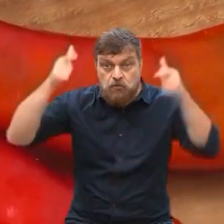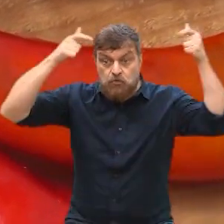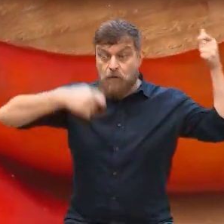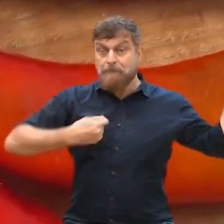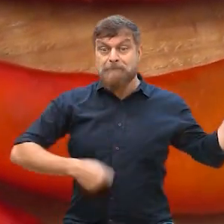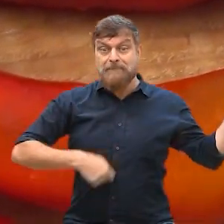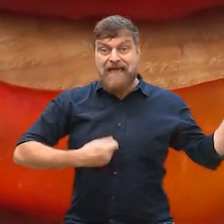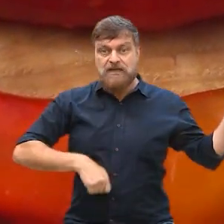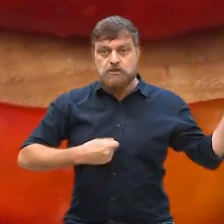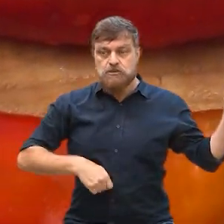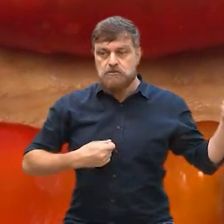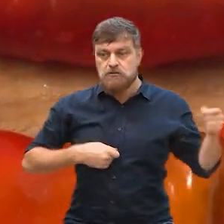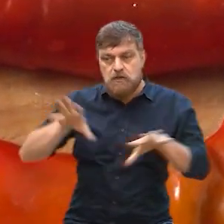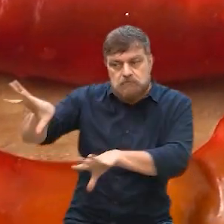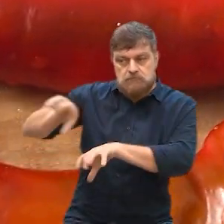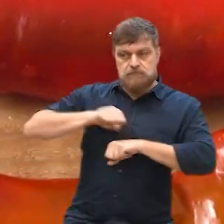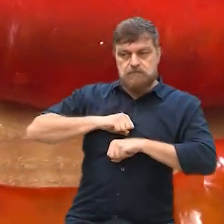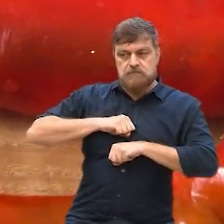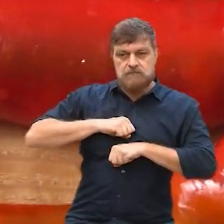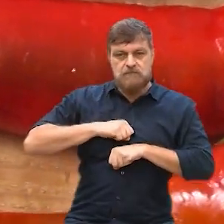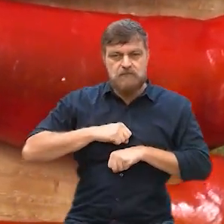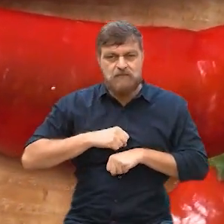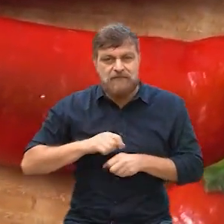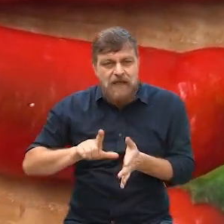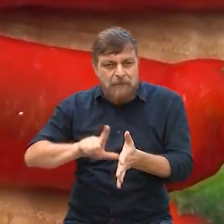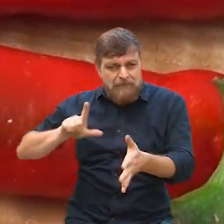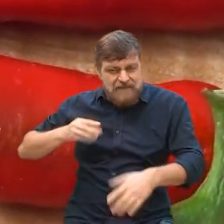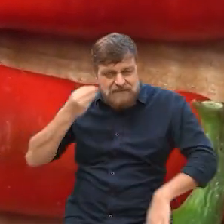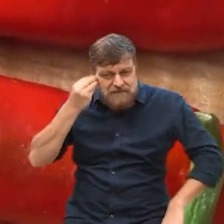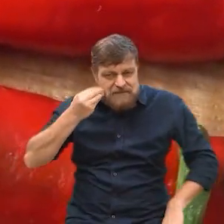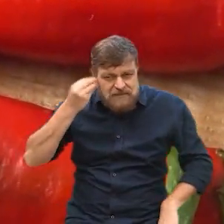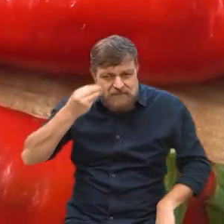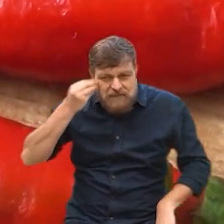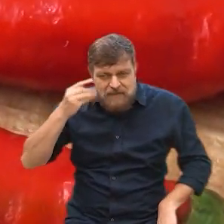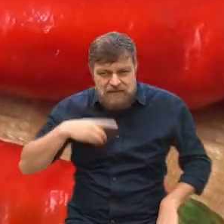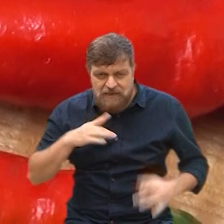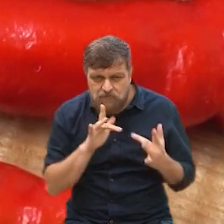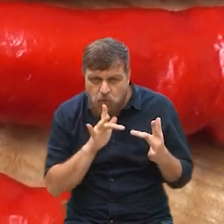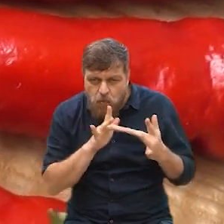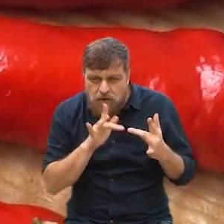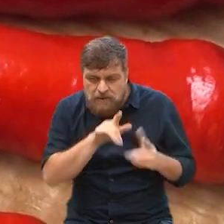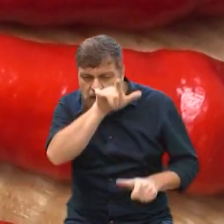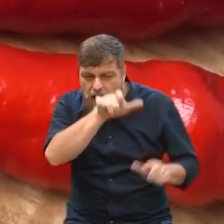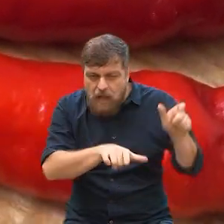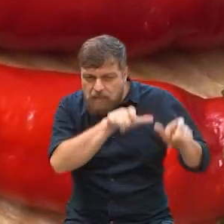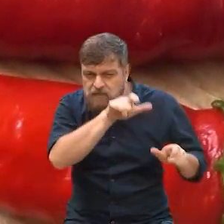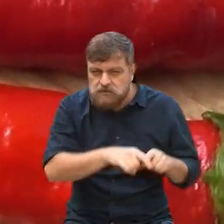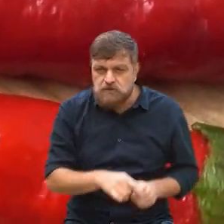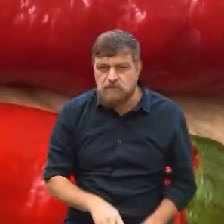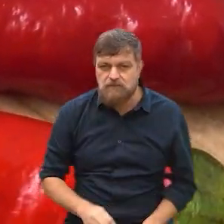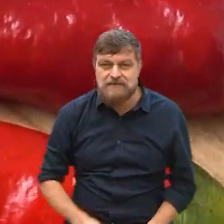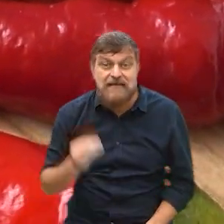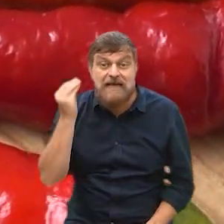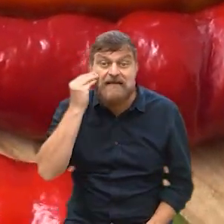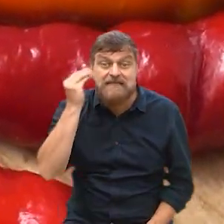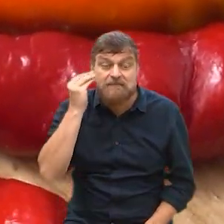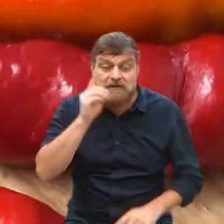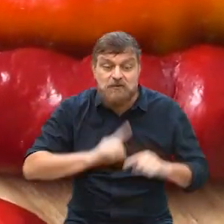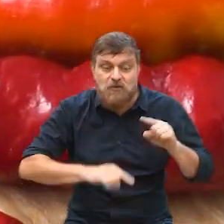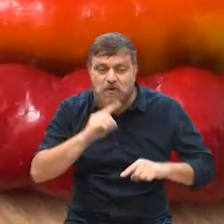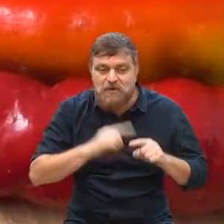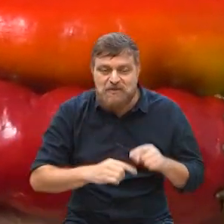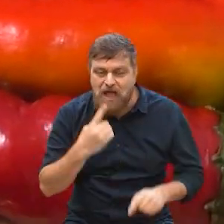fazê-la. Mas parece que antes você teve uma experiência com alguém e acabou experimentando esse produto. Me conta essa